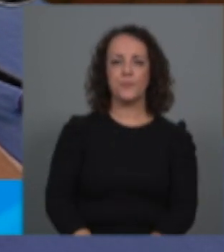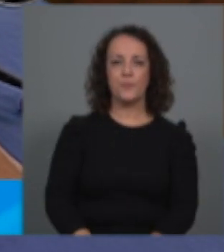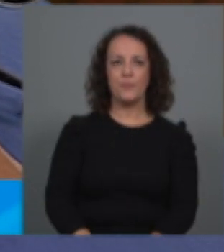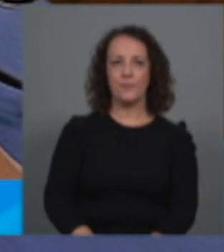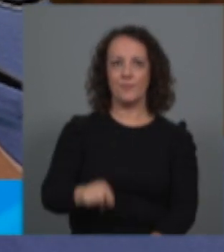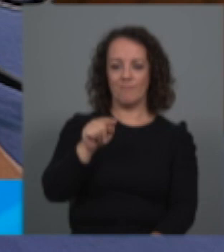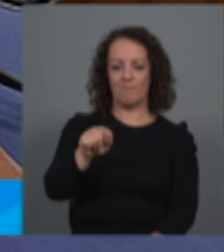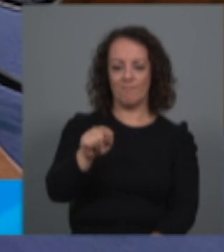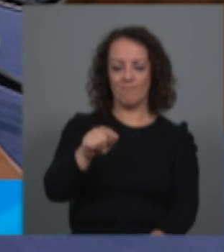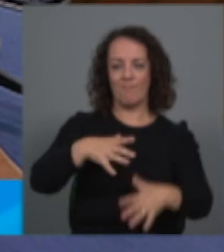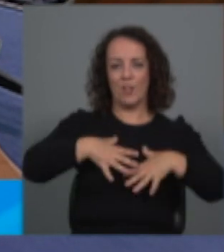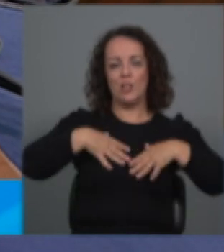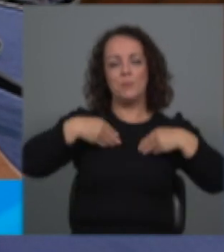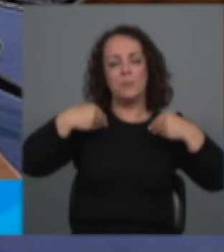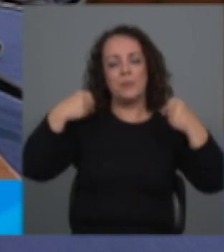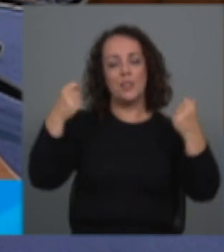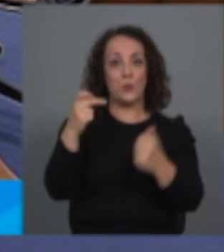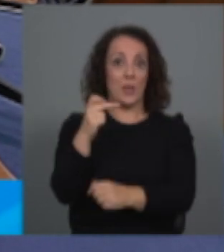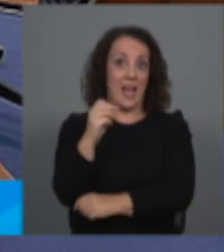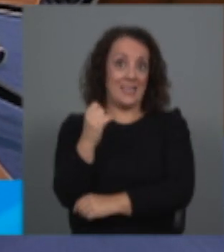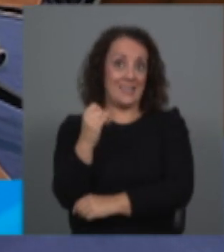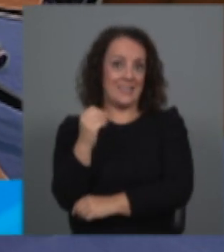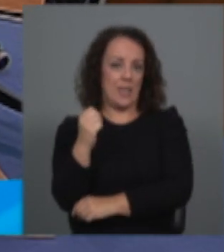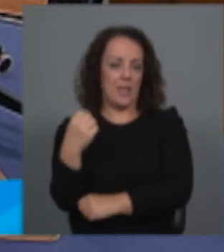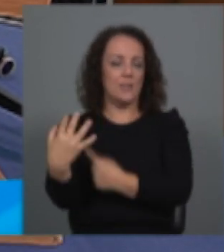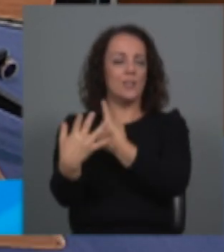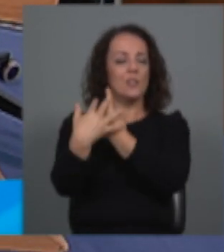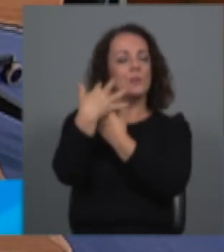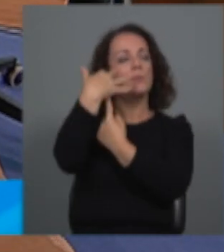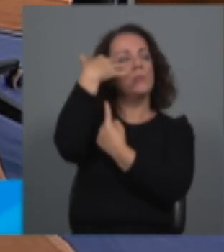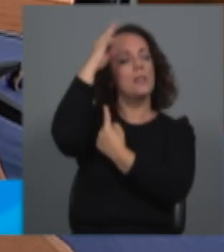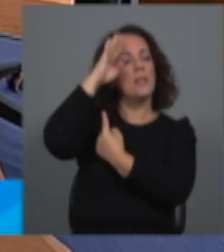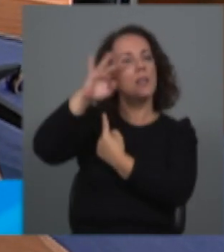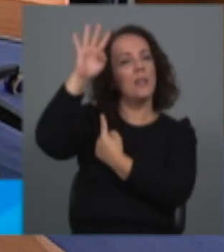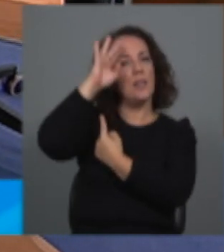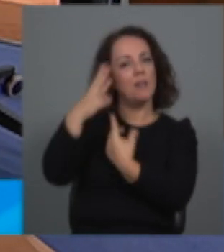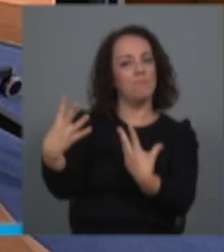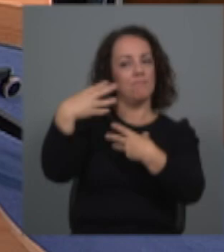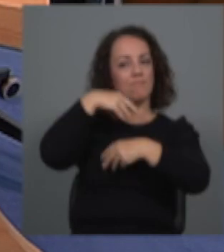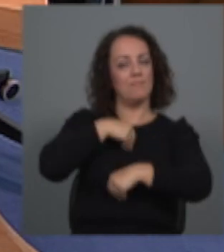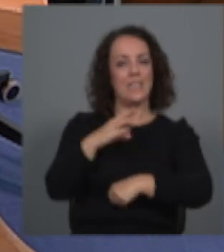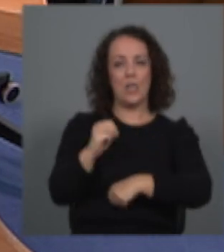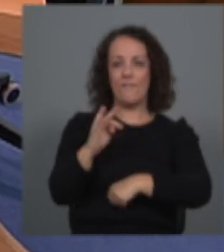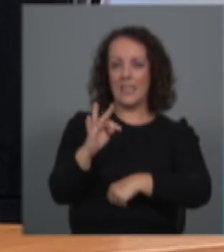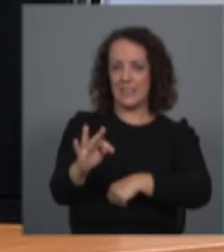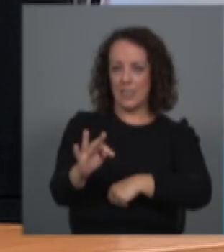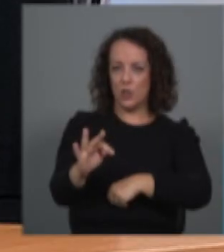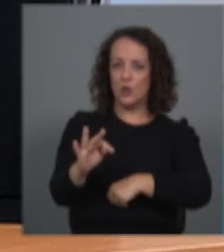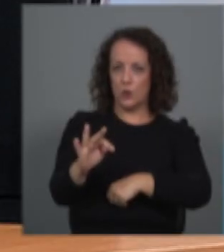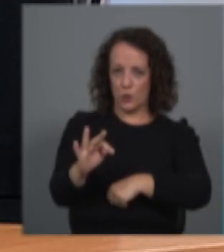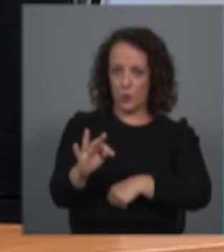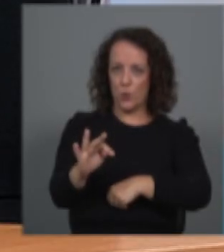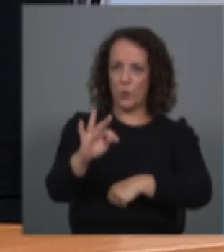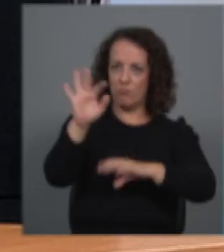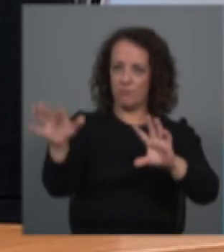esse espírito de Assis, encontra a espiritualidade de São Francisco de Assis completamente decalcada neste texto do